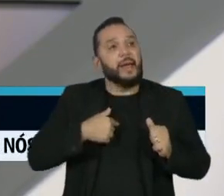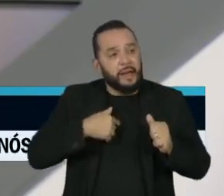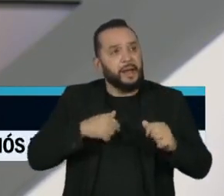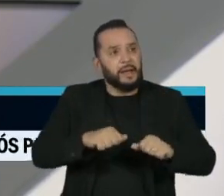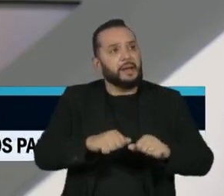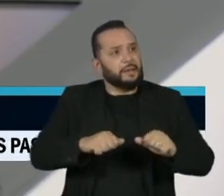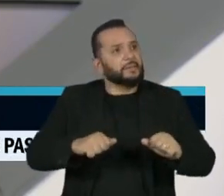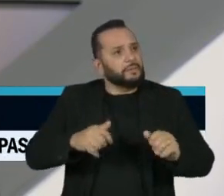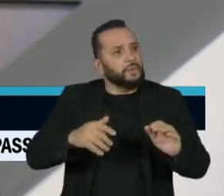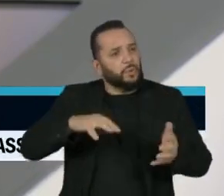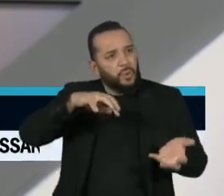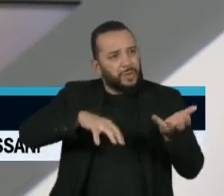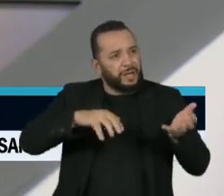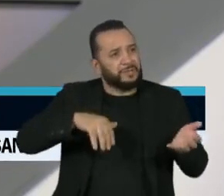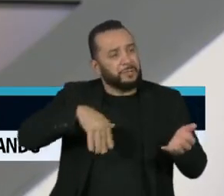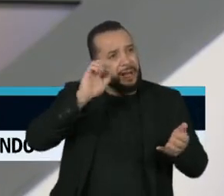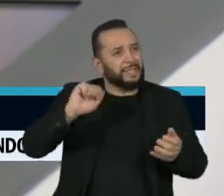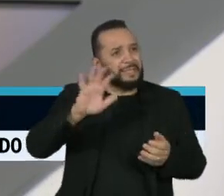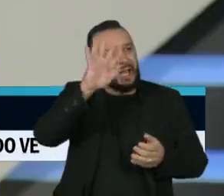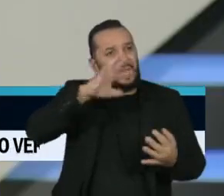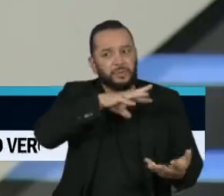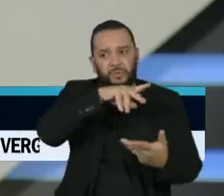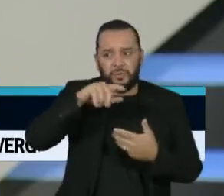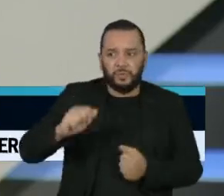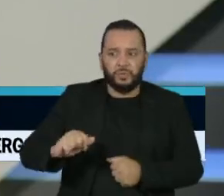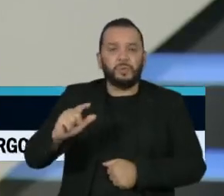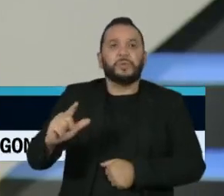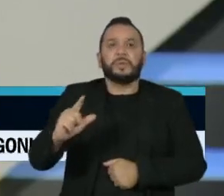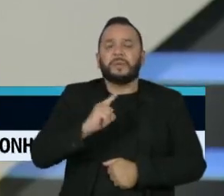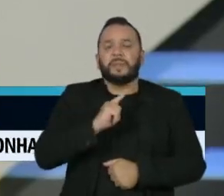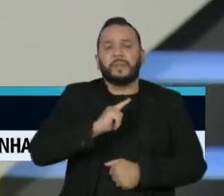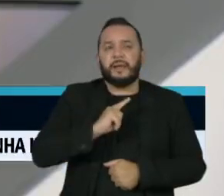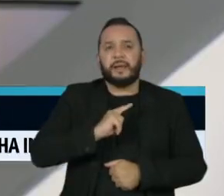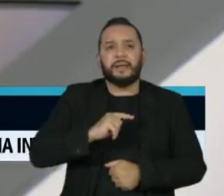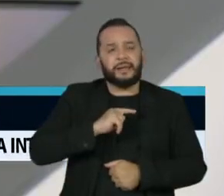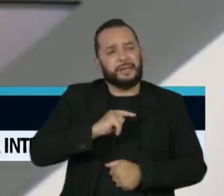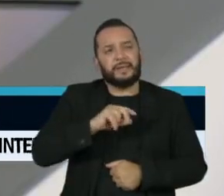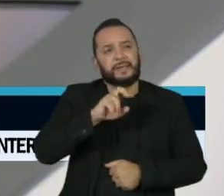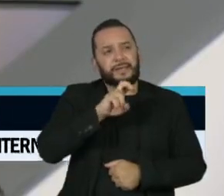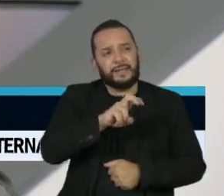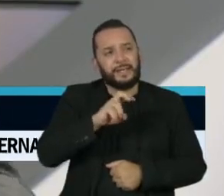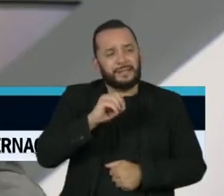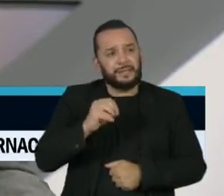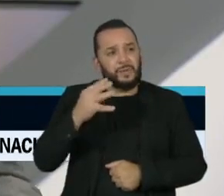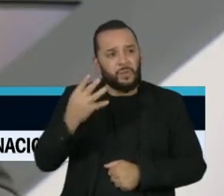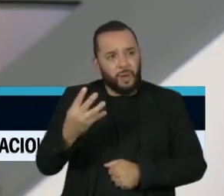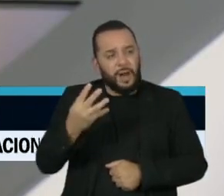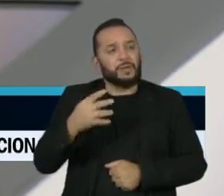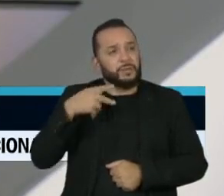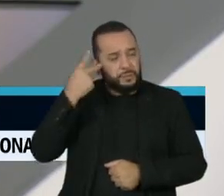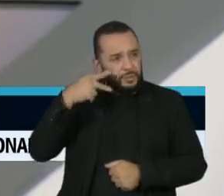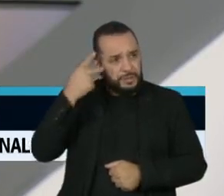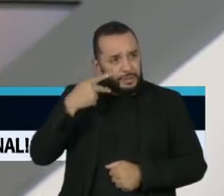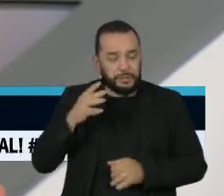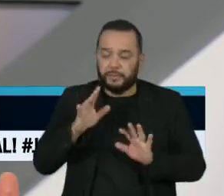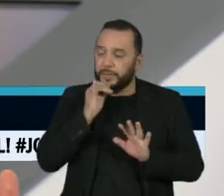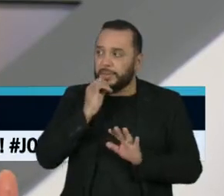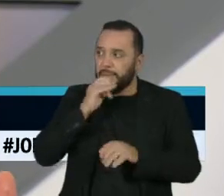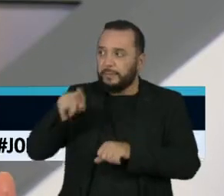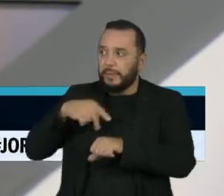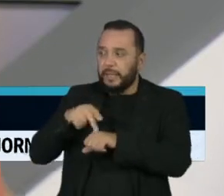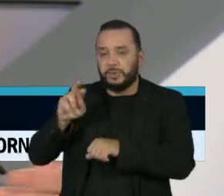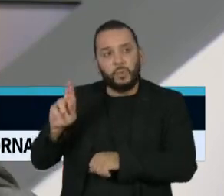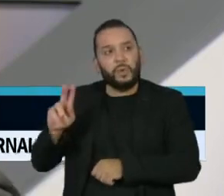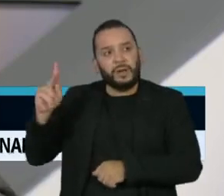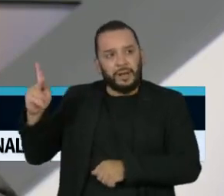parlamentares. Nós temos 594 parlamentares ao todo, somando Câmara e Senado. O Reino Unido é um país de população muito menor